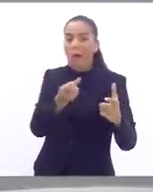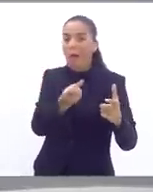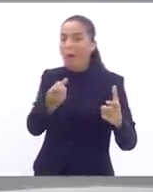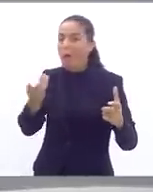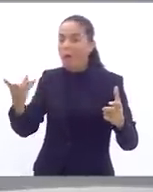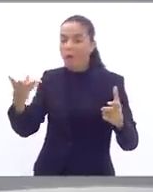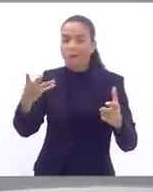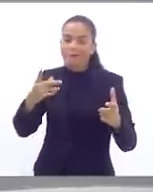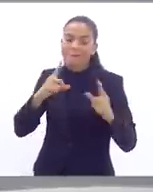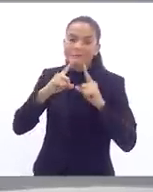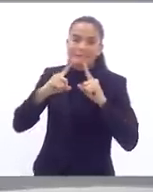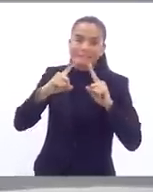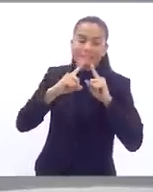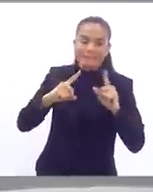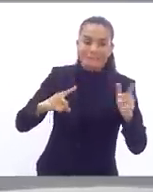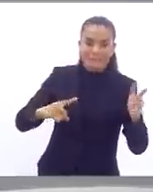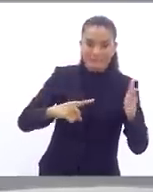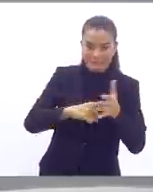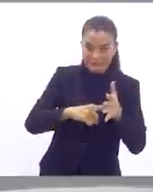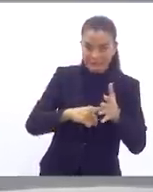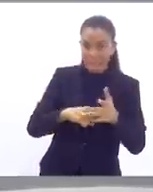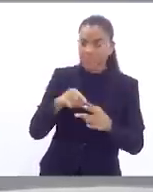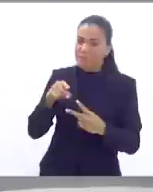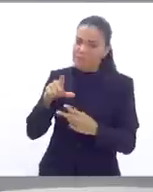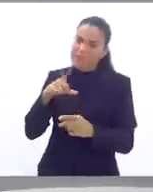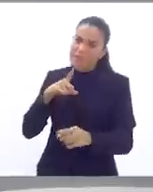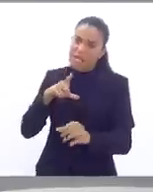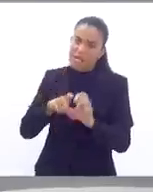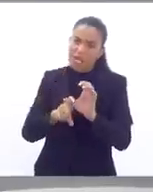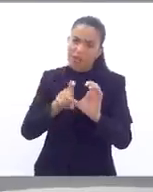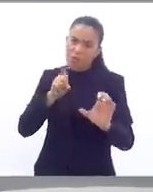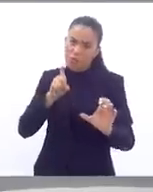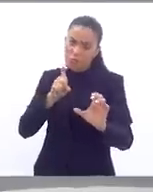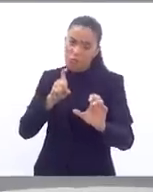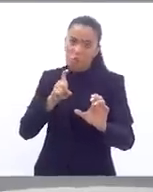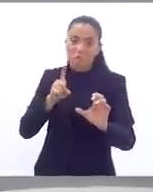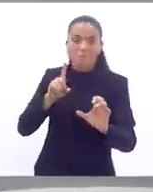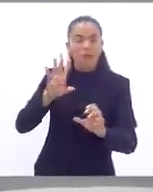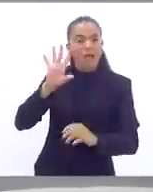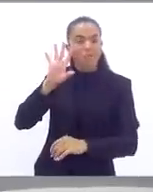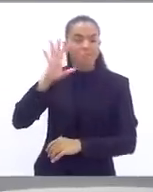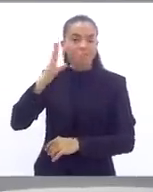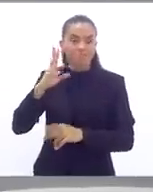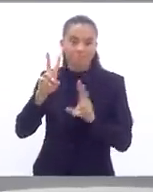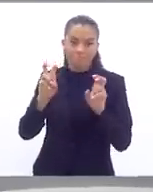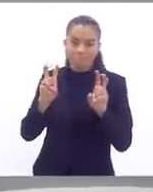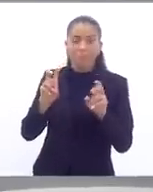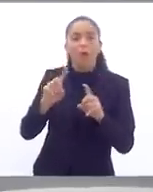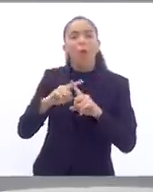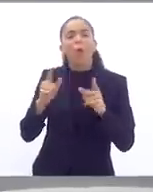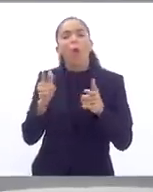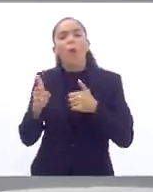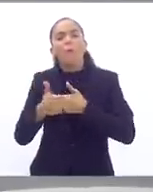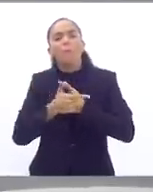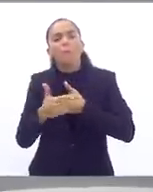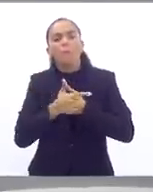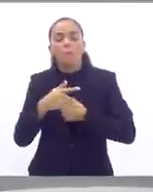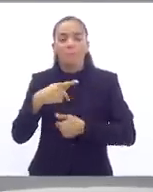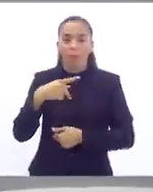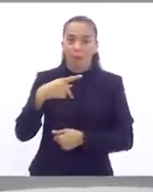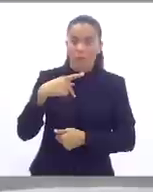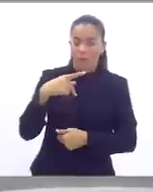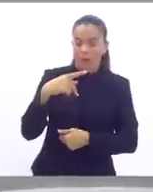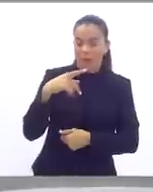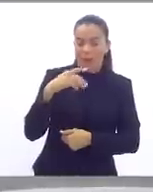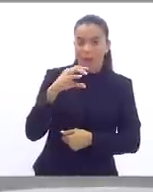reclamação Então qual ainda que elas têm autonomia para providenciar isso qual é o papel da casa civil ou do Rio previdência